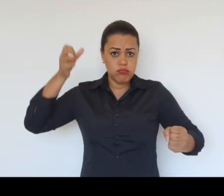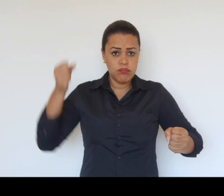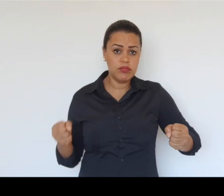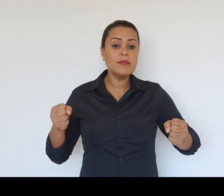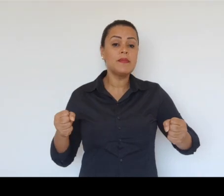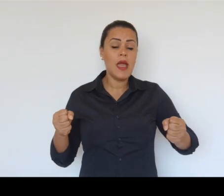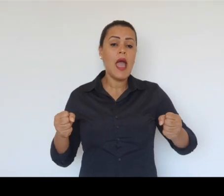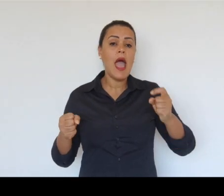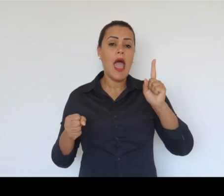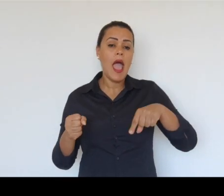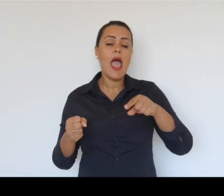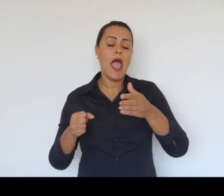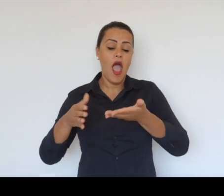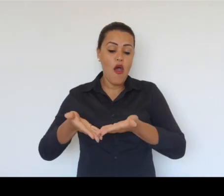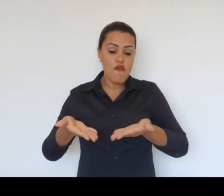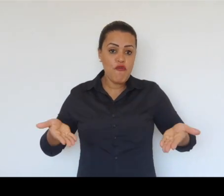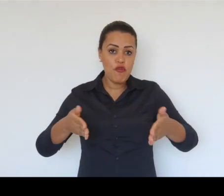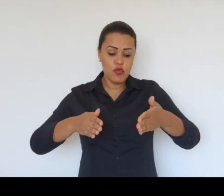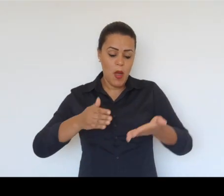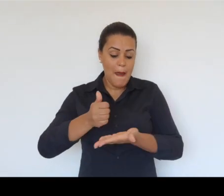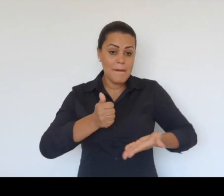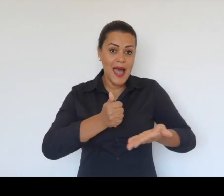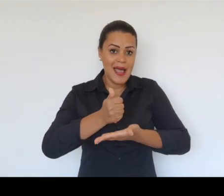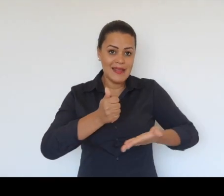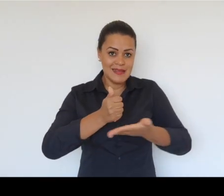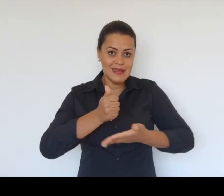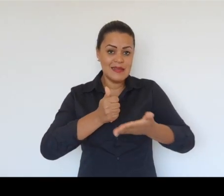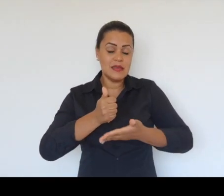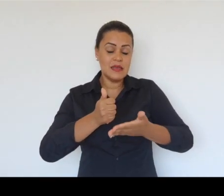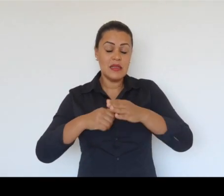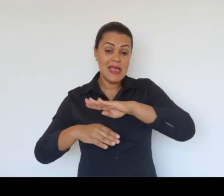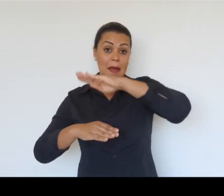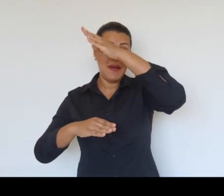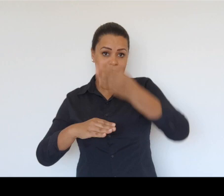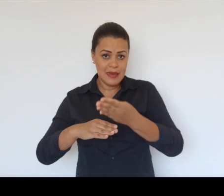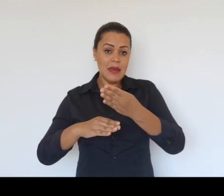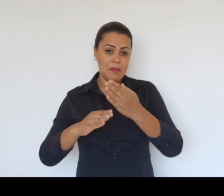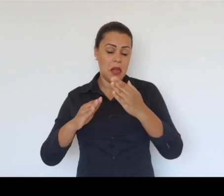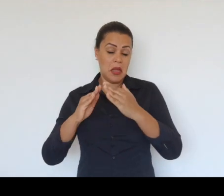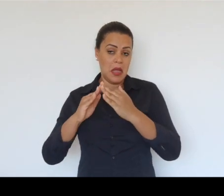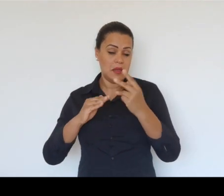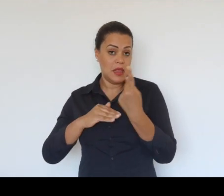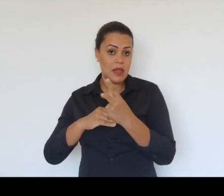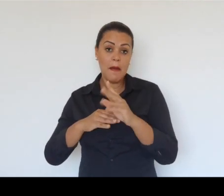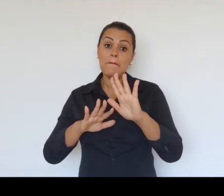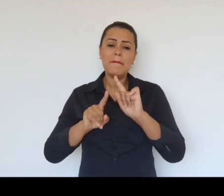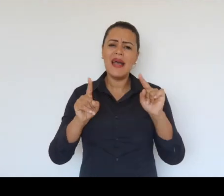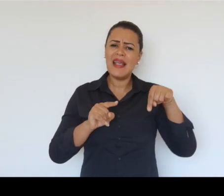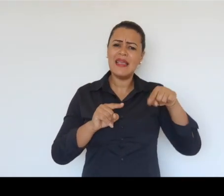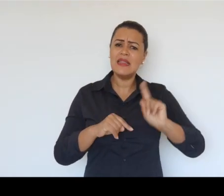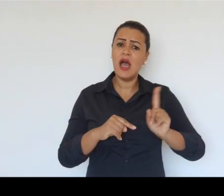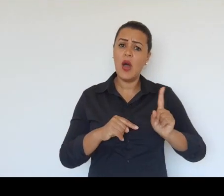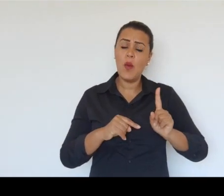associadas diretamente a fundos de cabana e habitação. Mas aqui nesse sítio a gente encontra as estacas associadas a